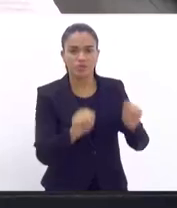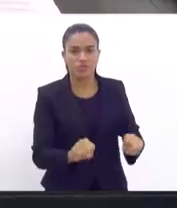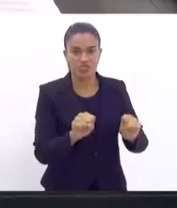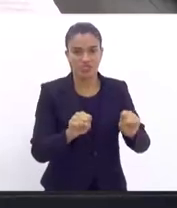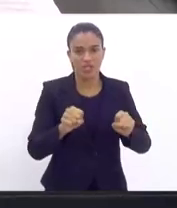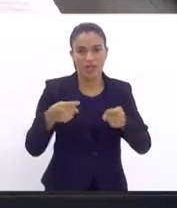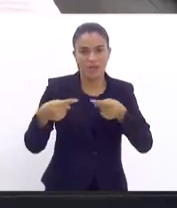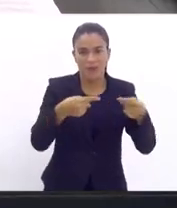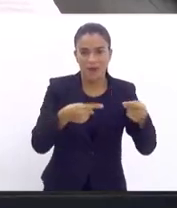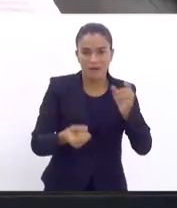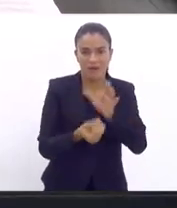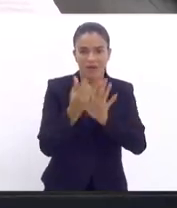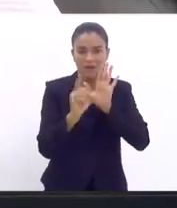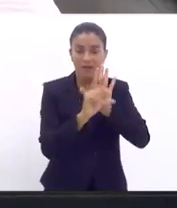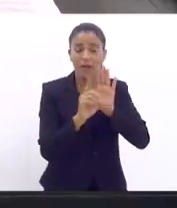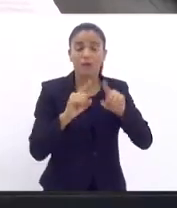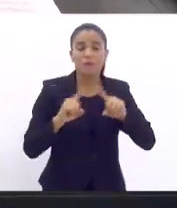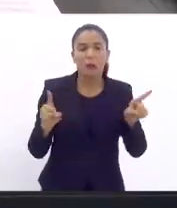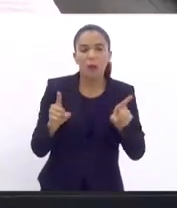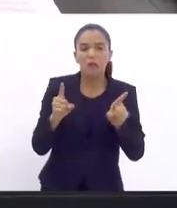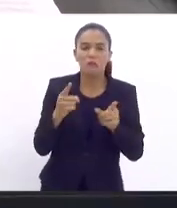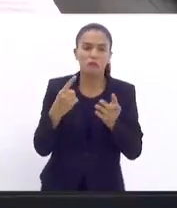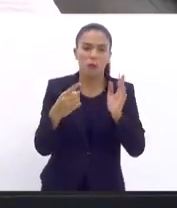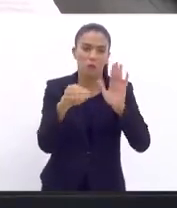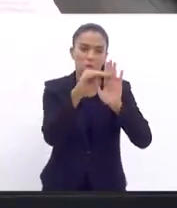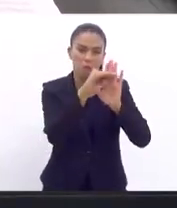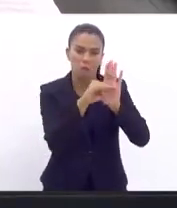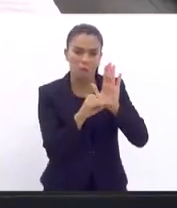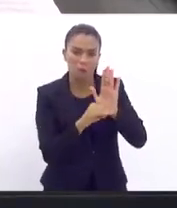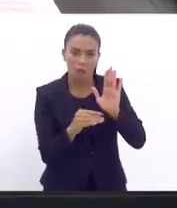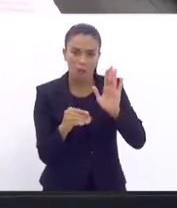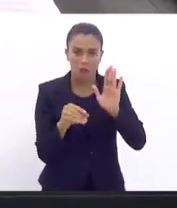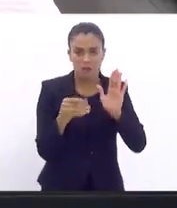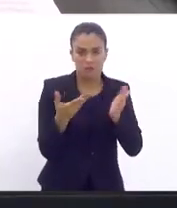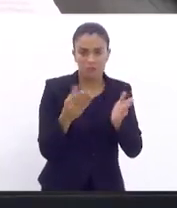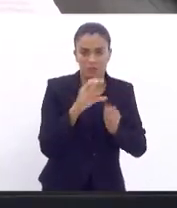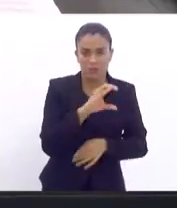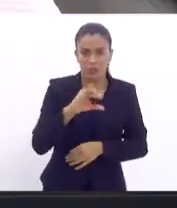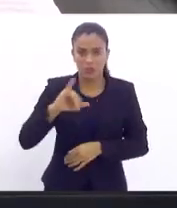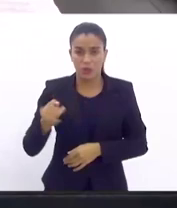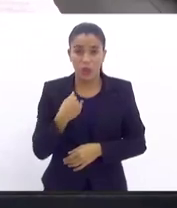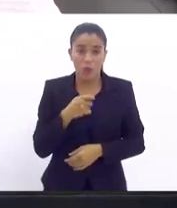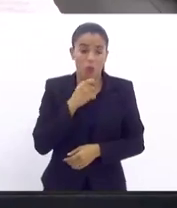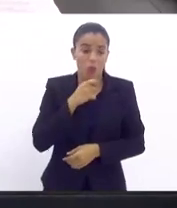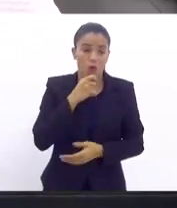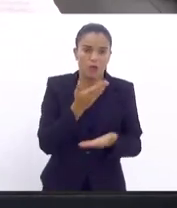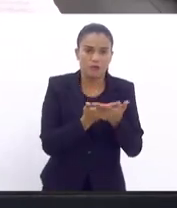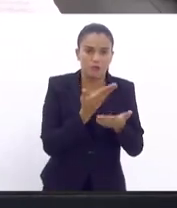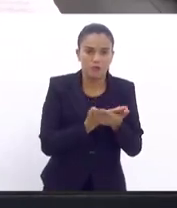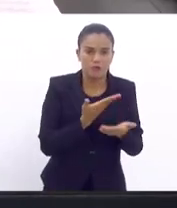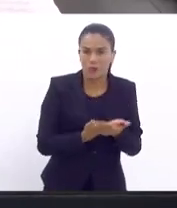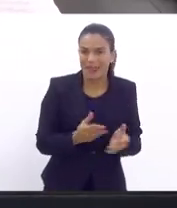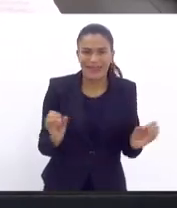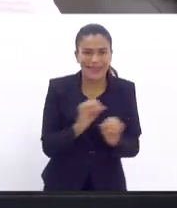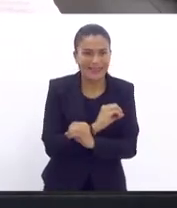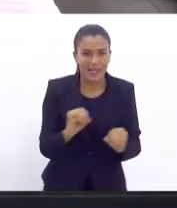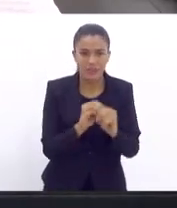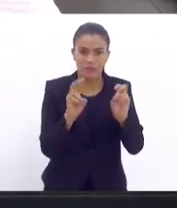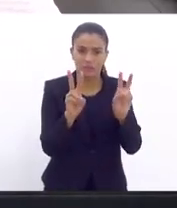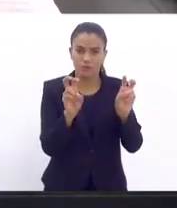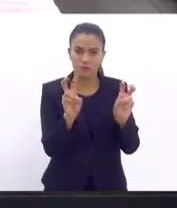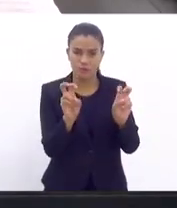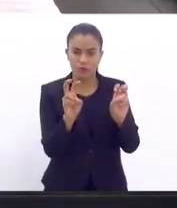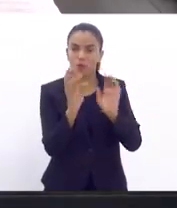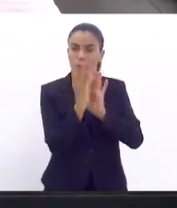pautado na reunião da ccj então em função disso eu não pude estudar a matéria mesmo assim eu